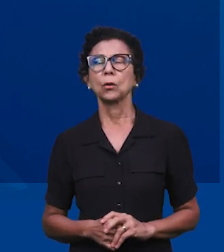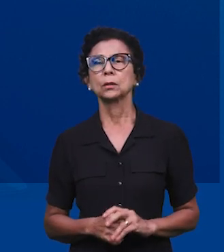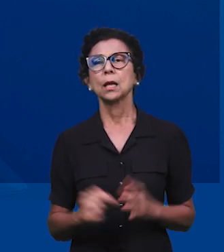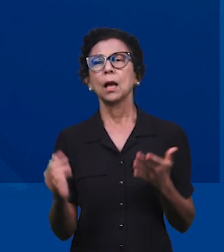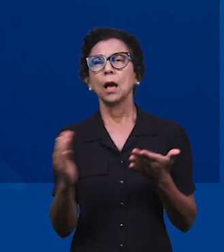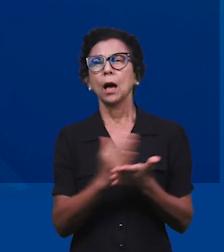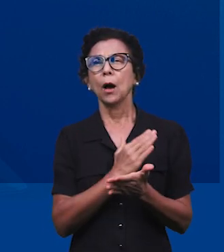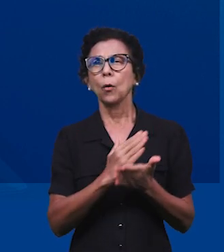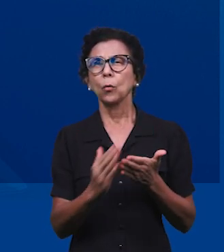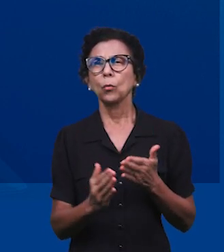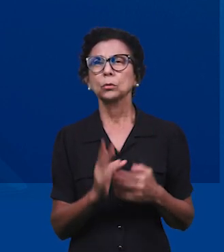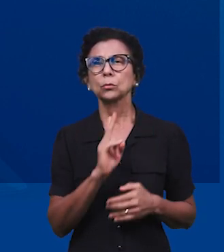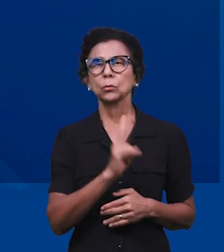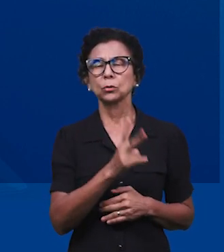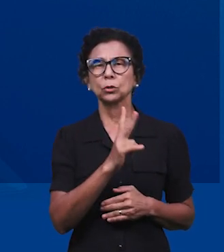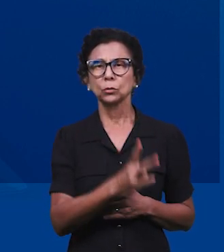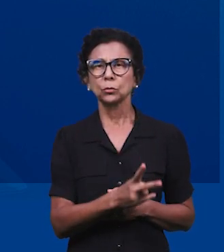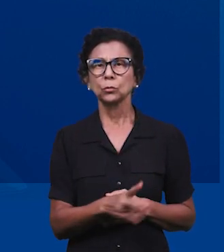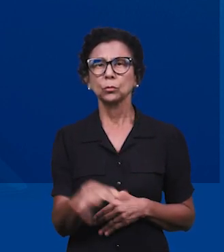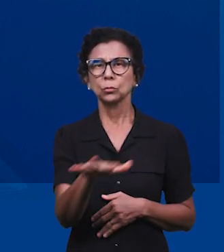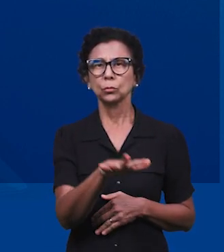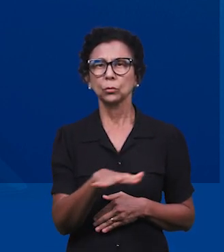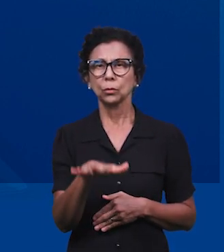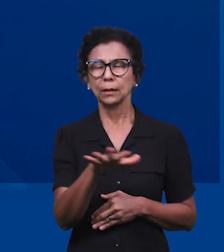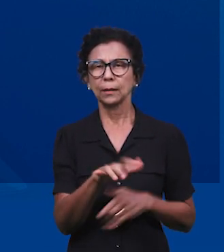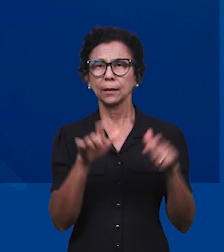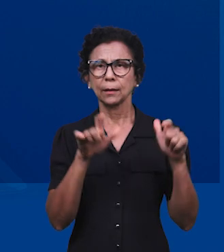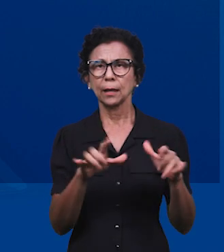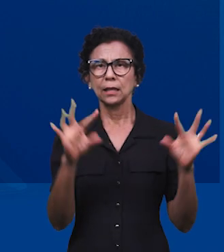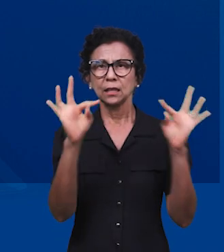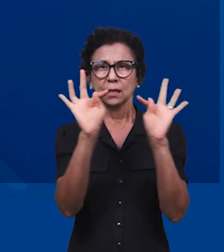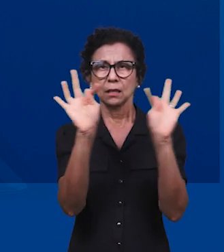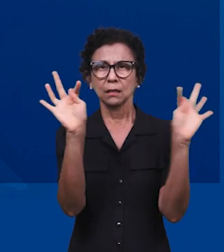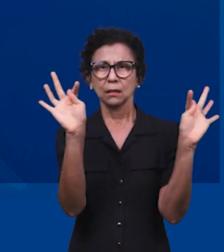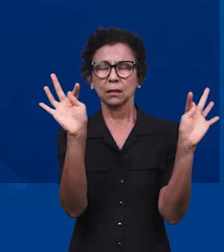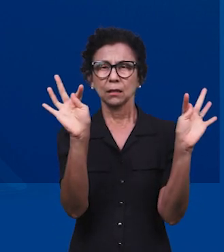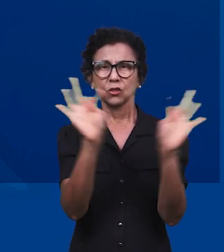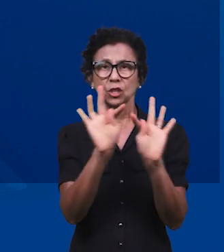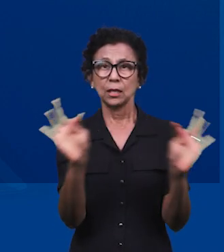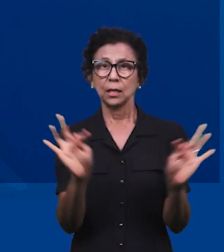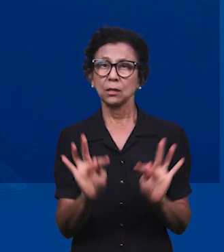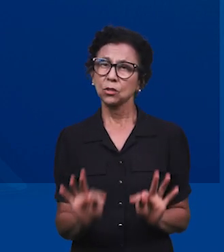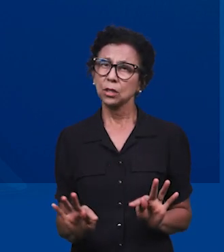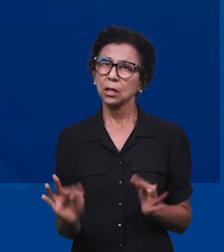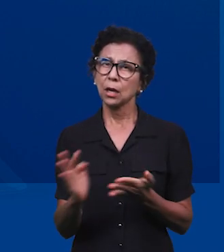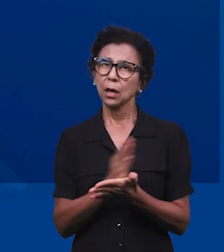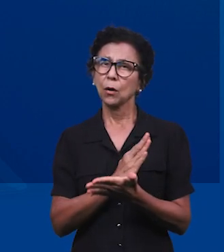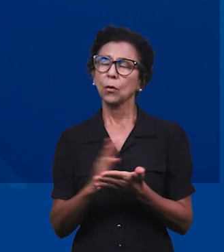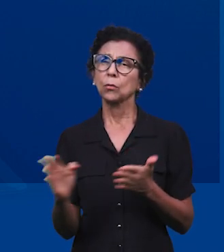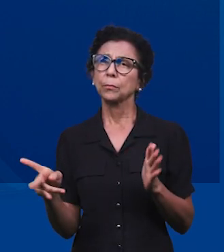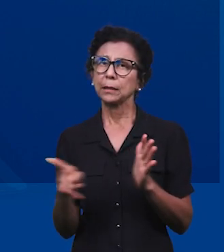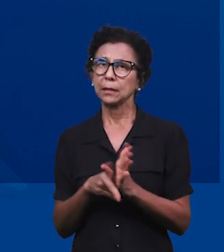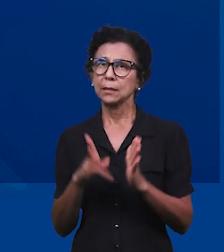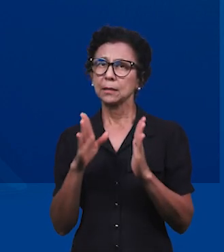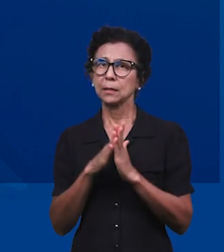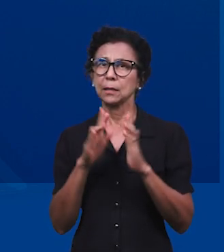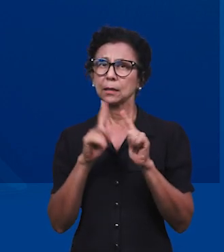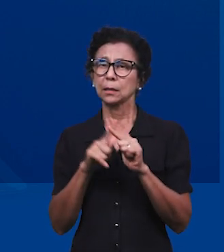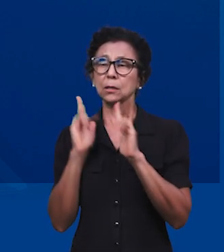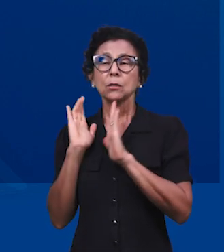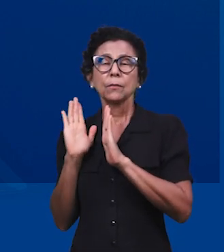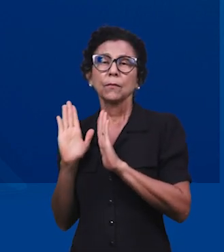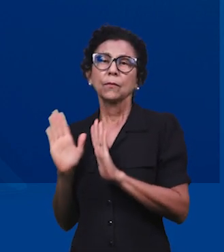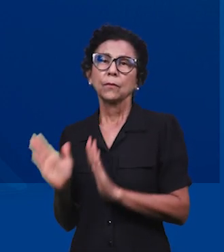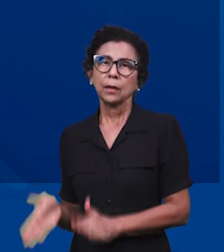Tiatira, fala de um povo que ainda fazia parte da igreja fiel. Guardavam em seus